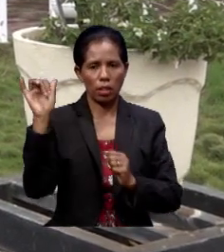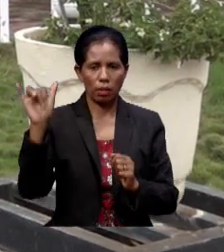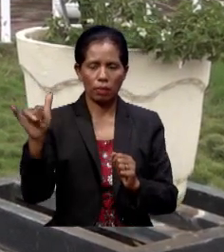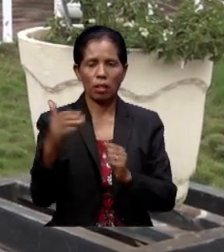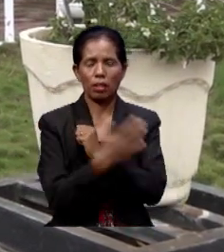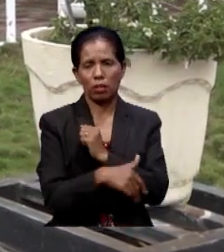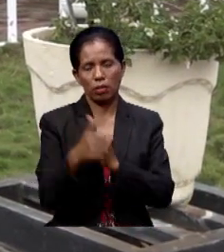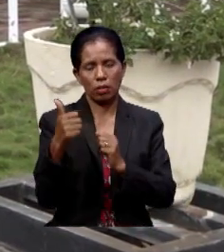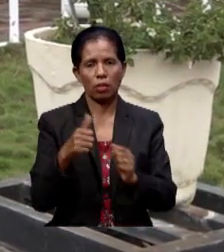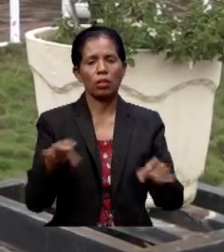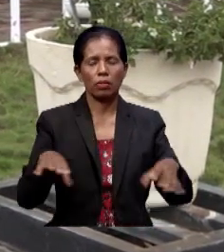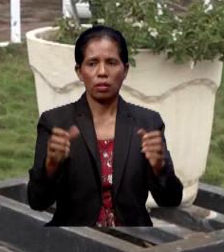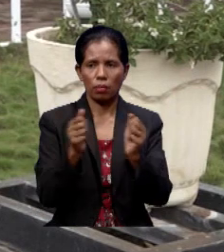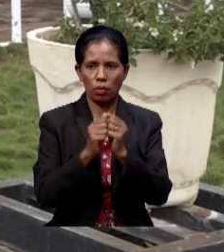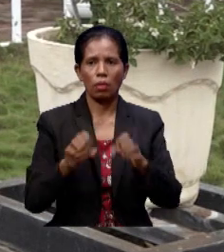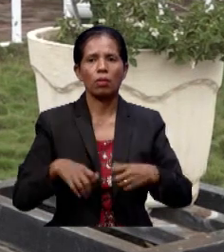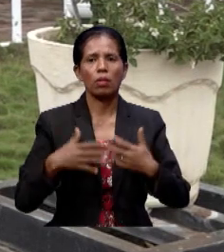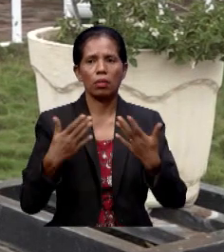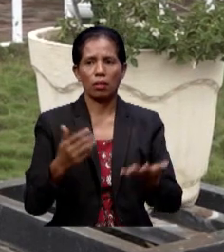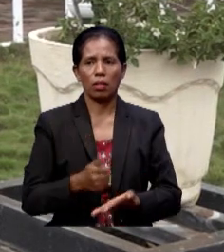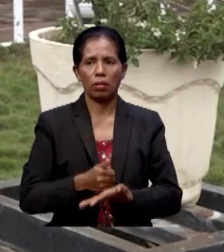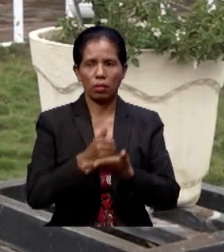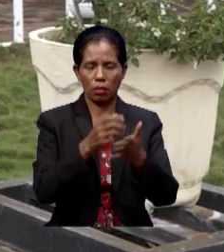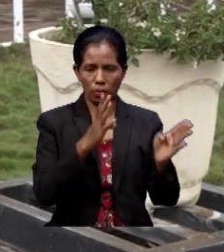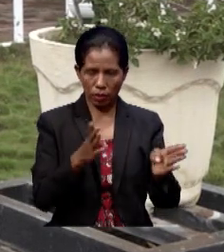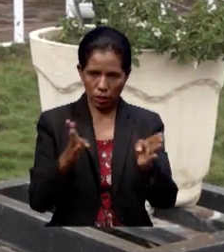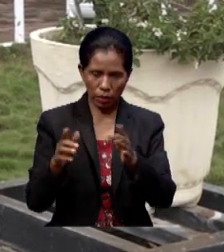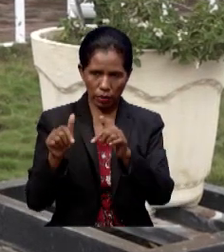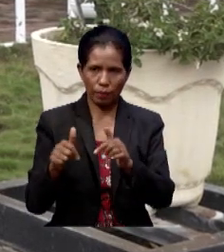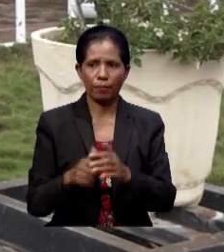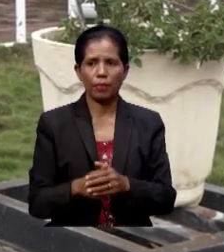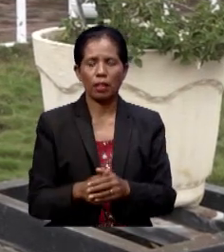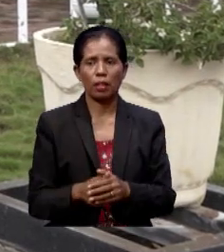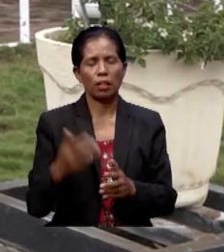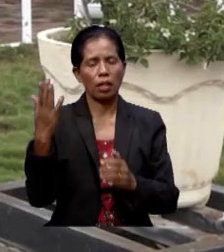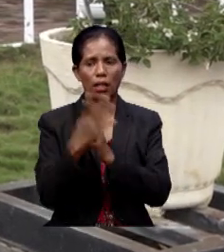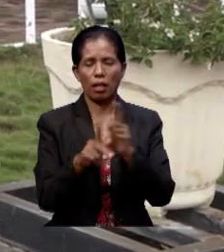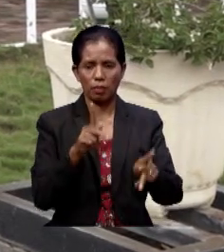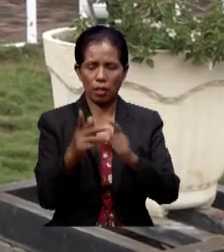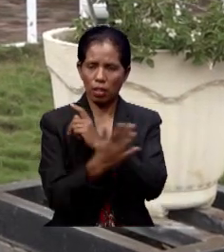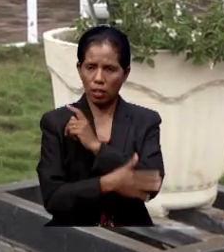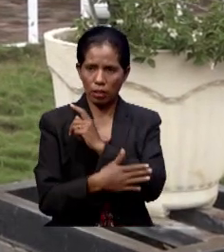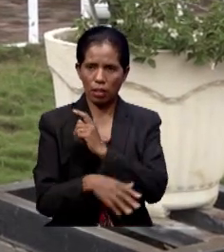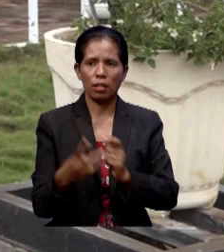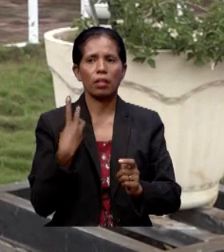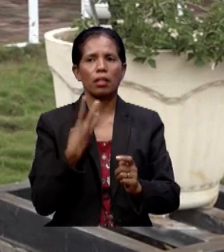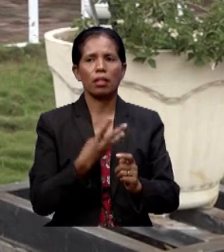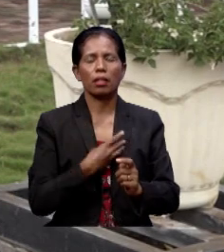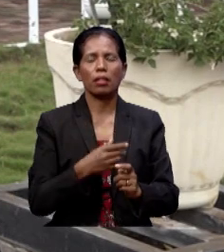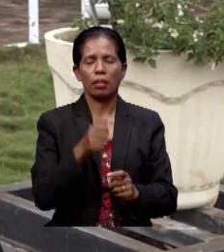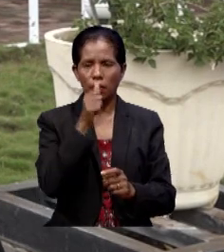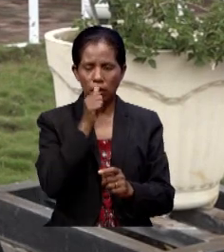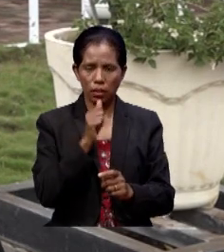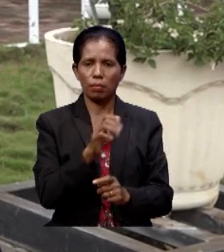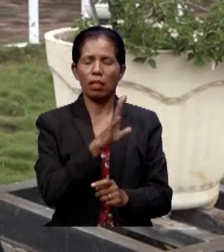o meu estomac onça me que bele facilita processo. Nebe ne ya tia mane nasang ita moso pasese para hin